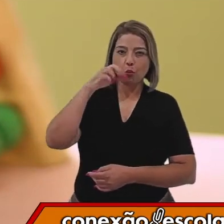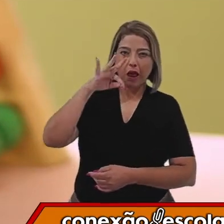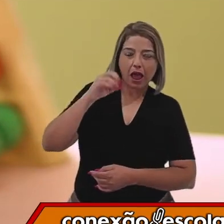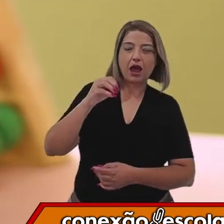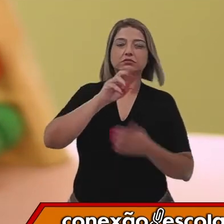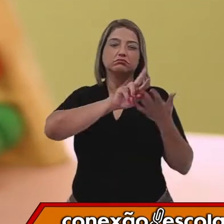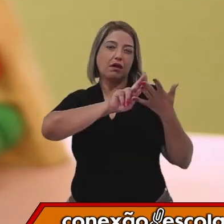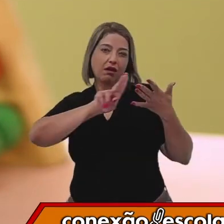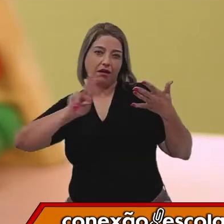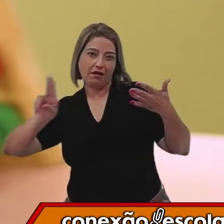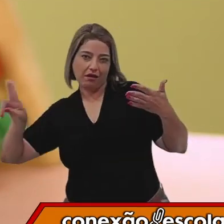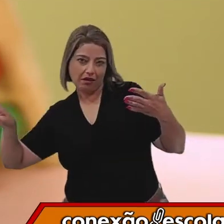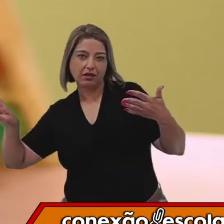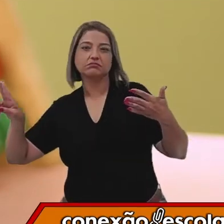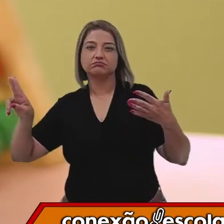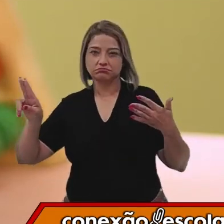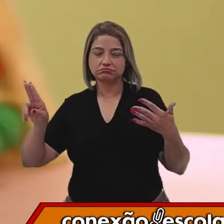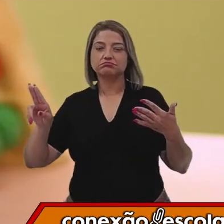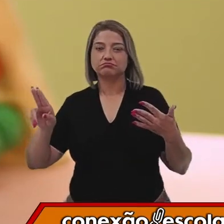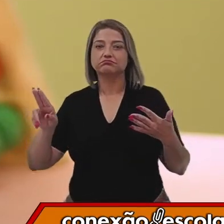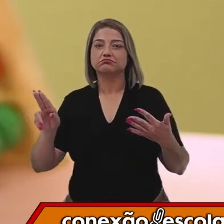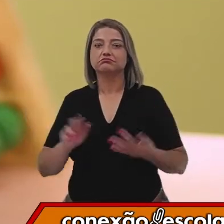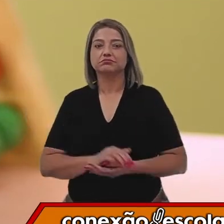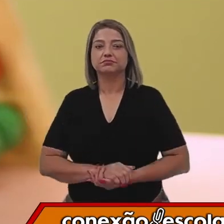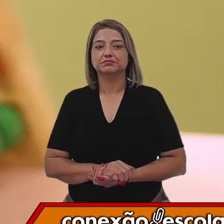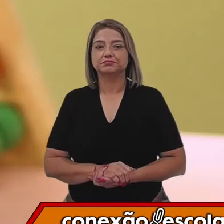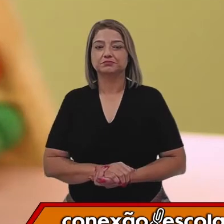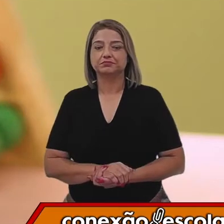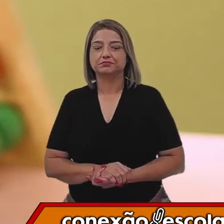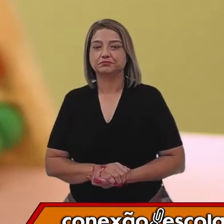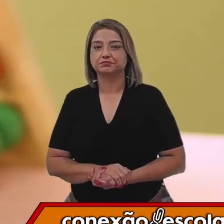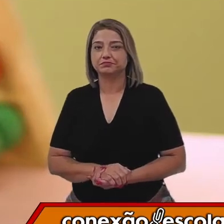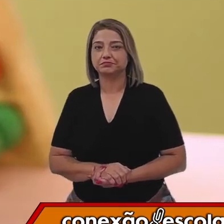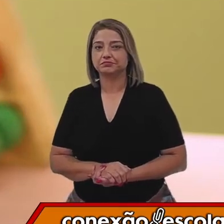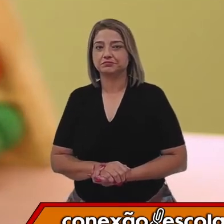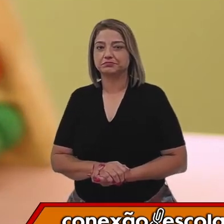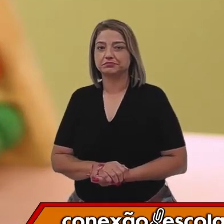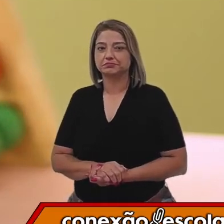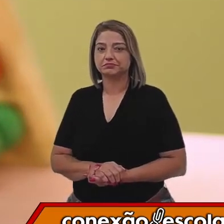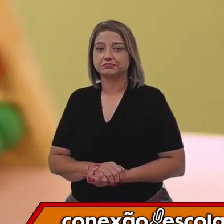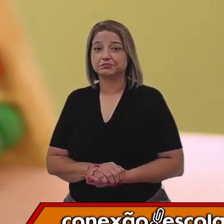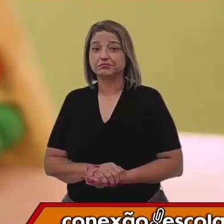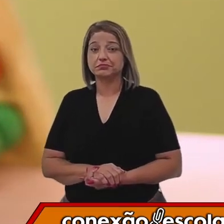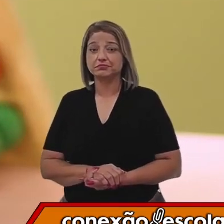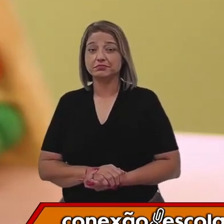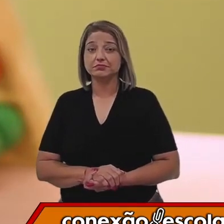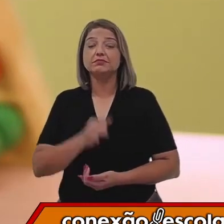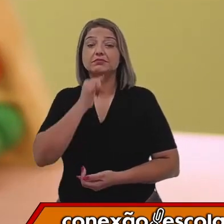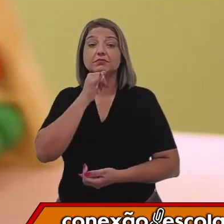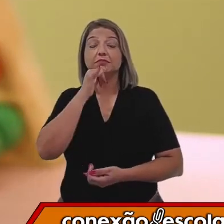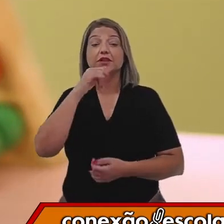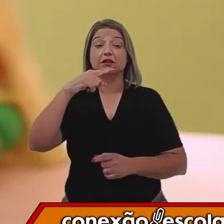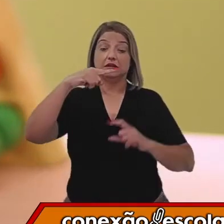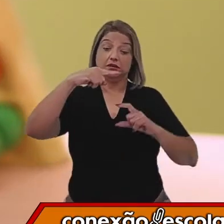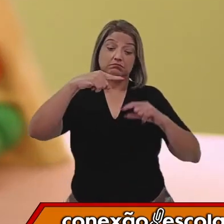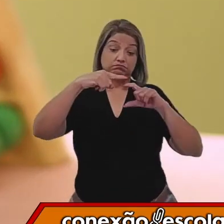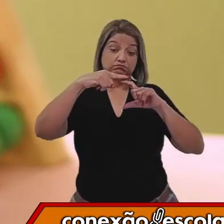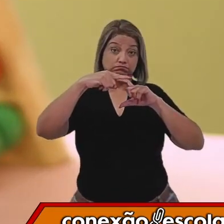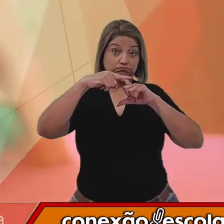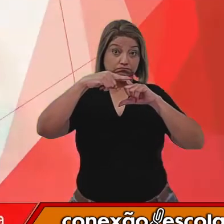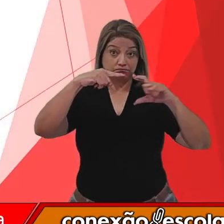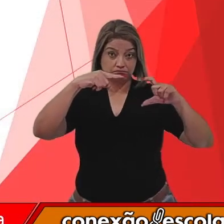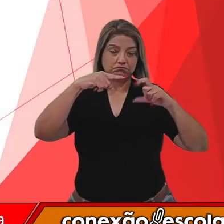sétimos, oitavos e nonos. Quando o denominador